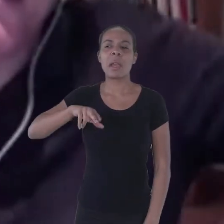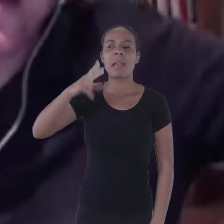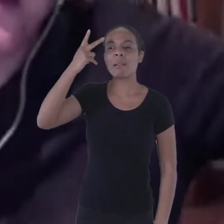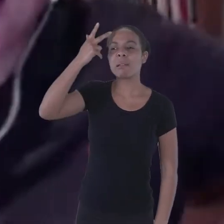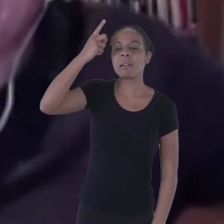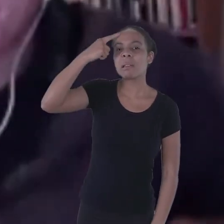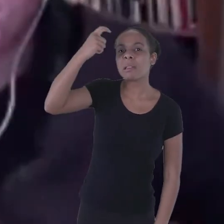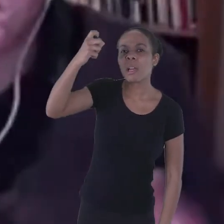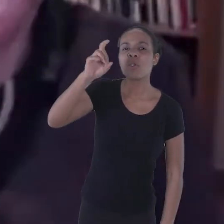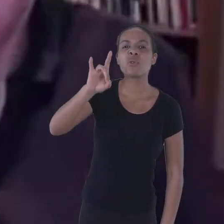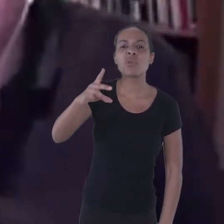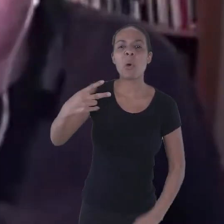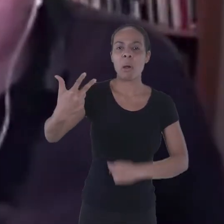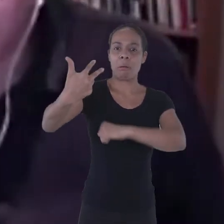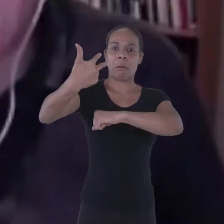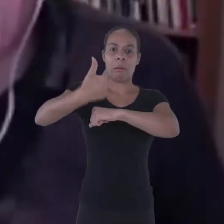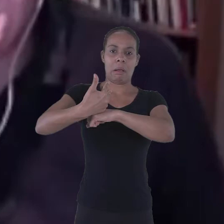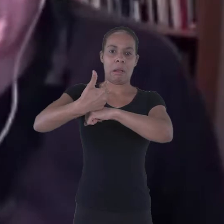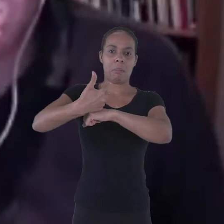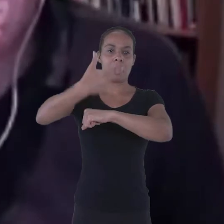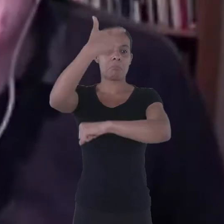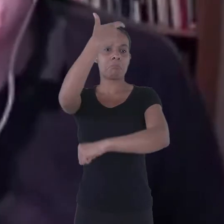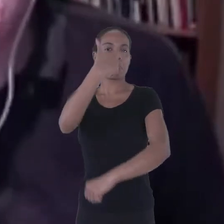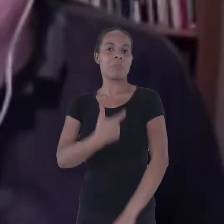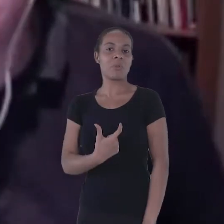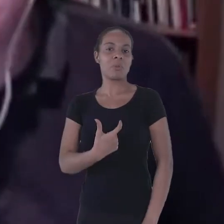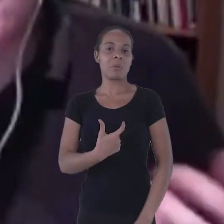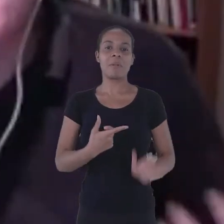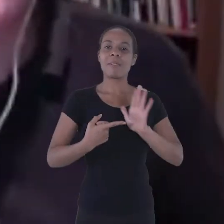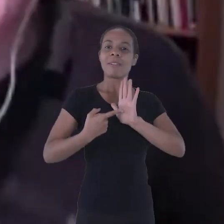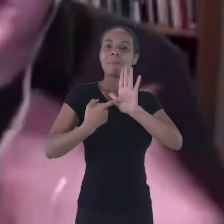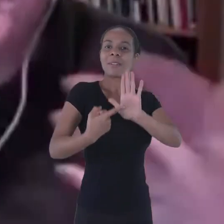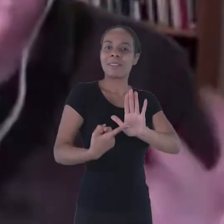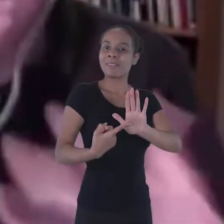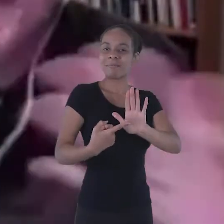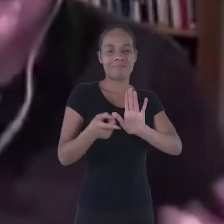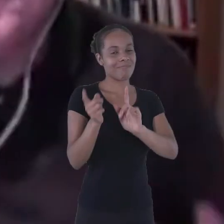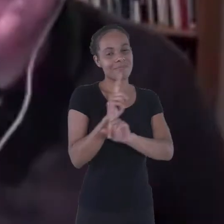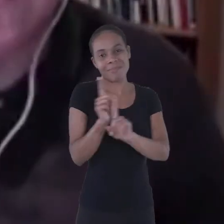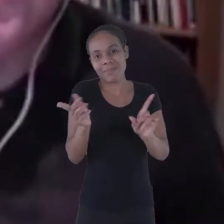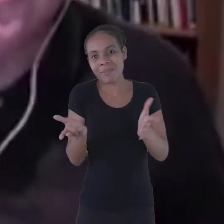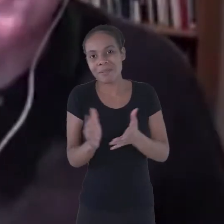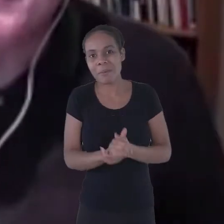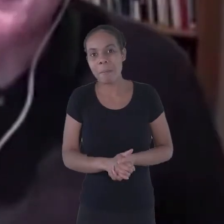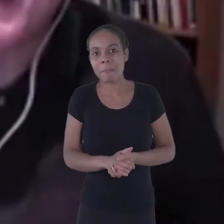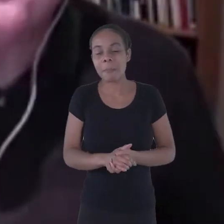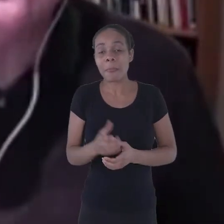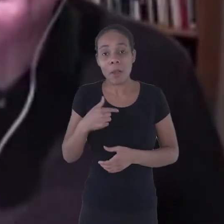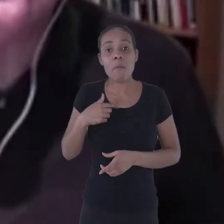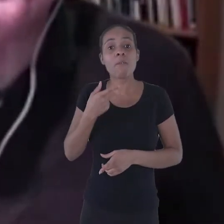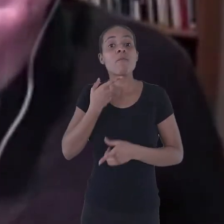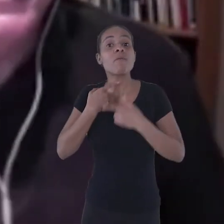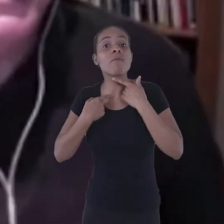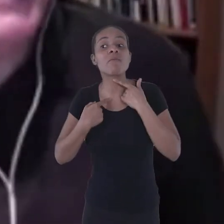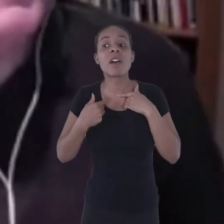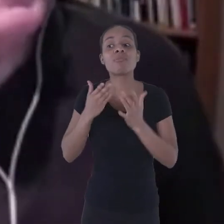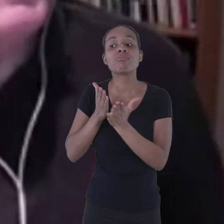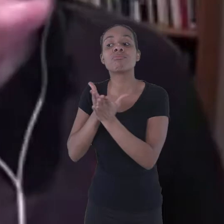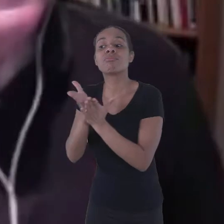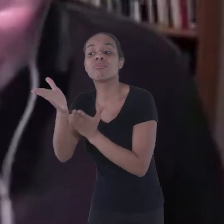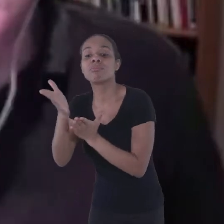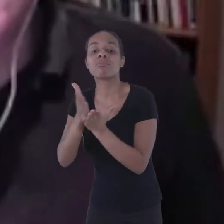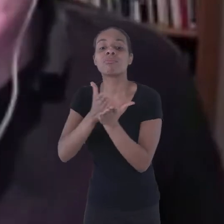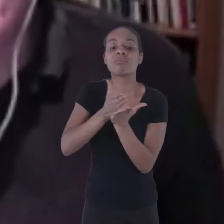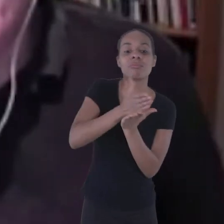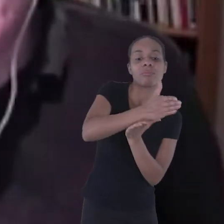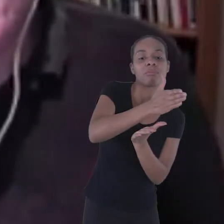estar na frente da câmera fazendo um personagem, né? Então, isso aí sempre me veio comigo. Mas atrás disso, claro que